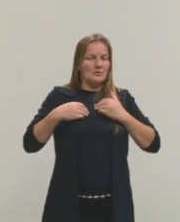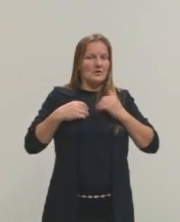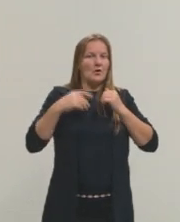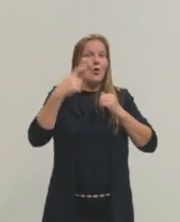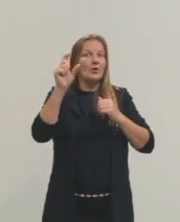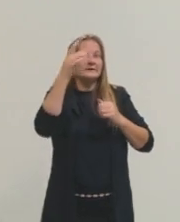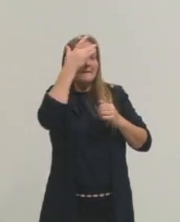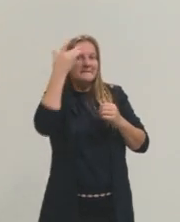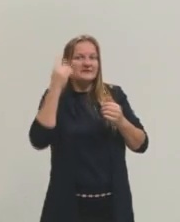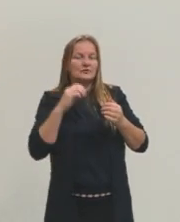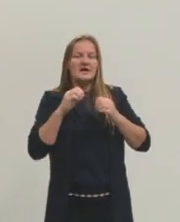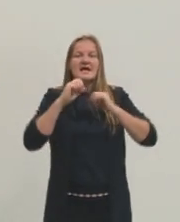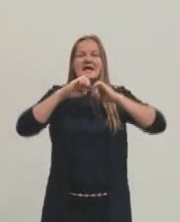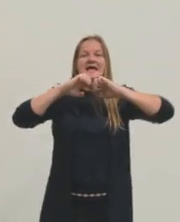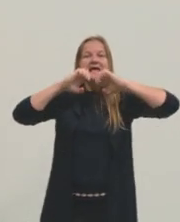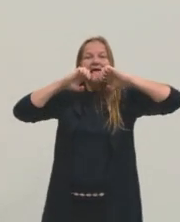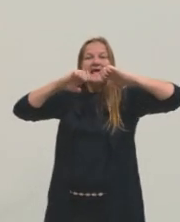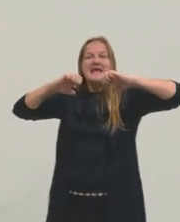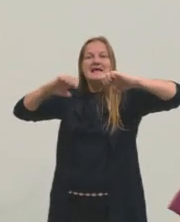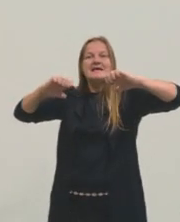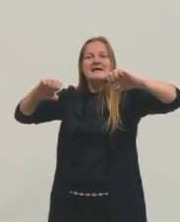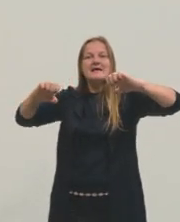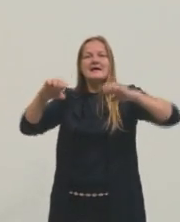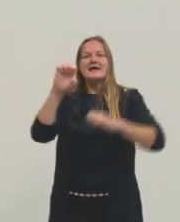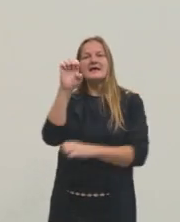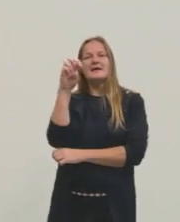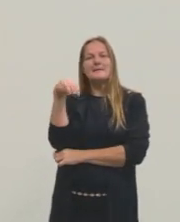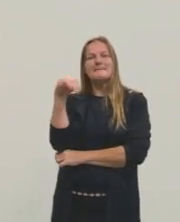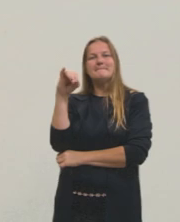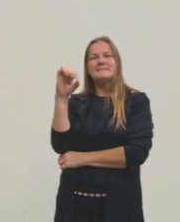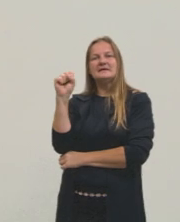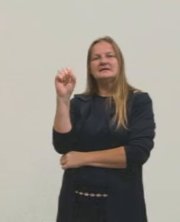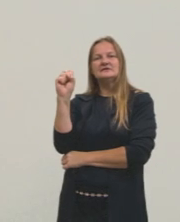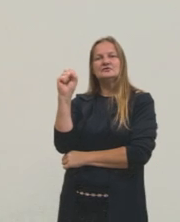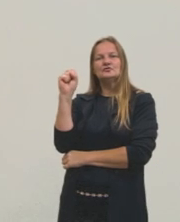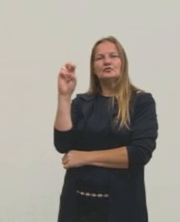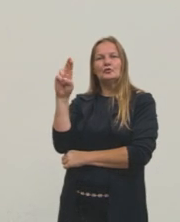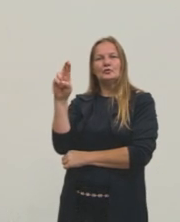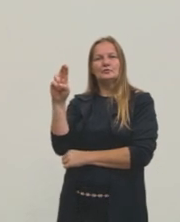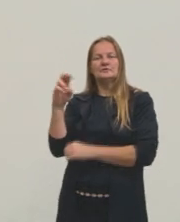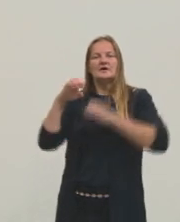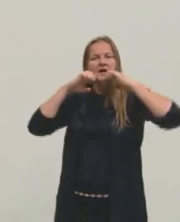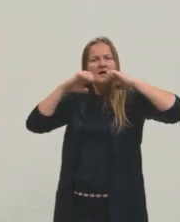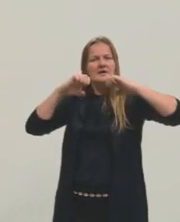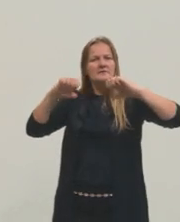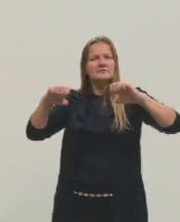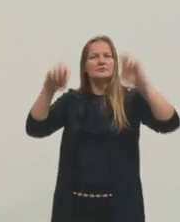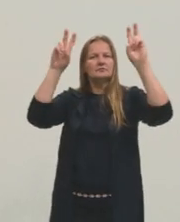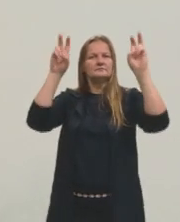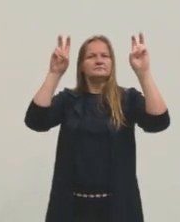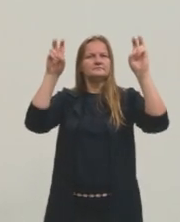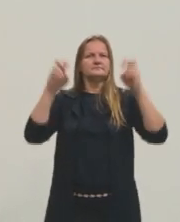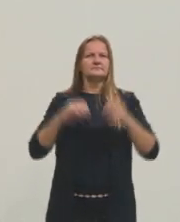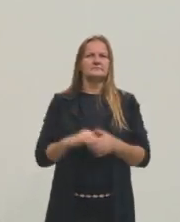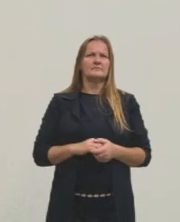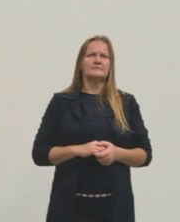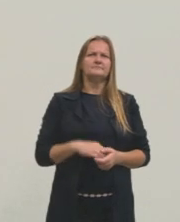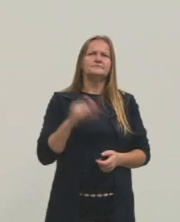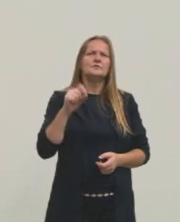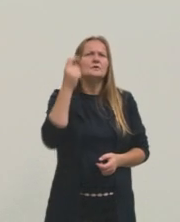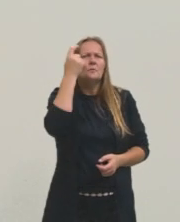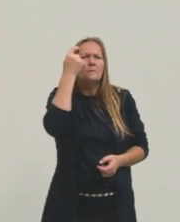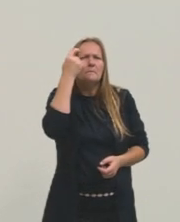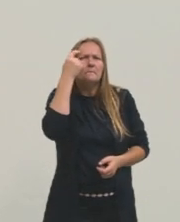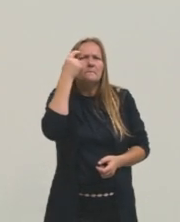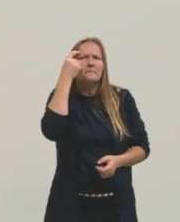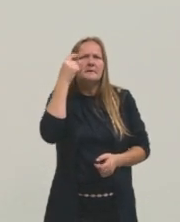a gente emitir né esse comunicado para alguém como eu me comporto diante desse tema é o que eu